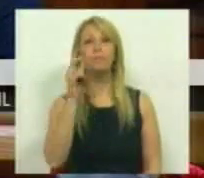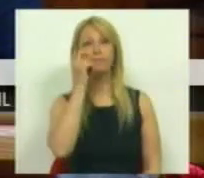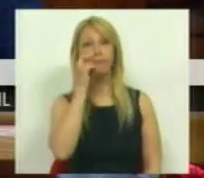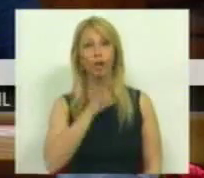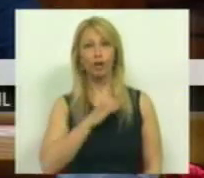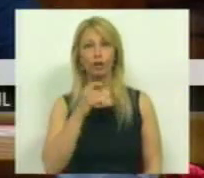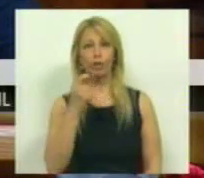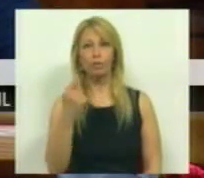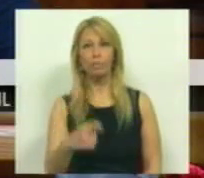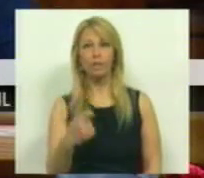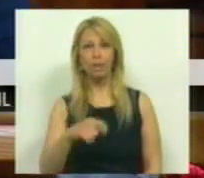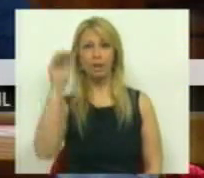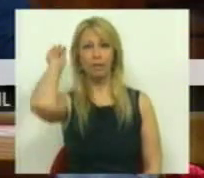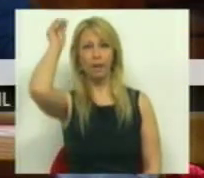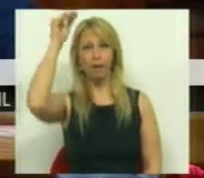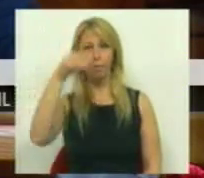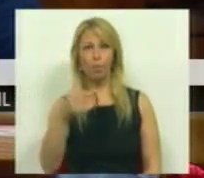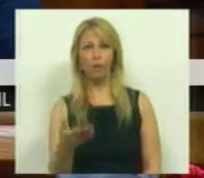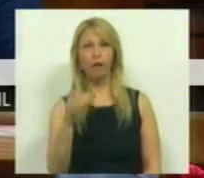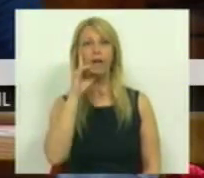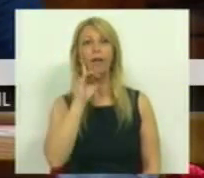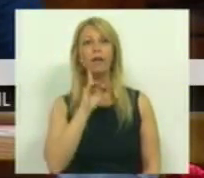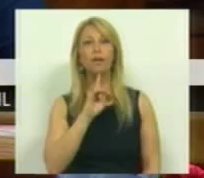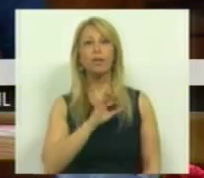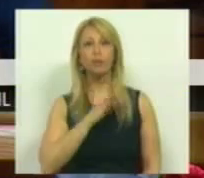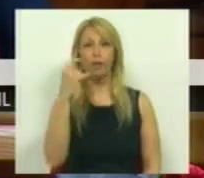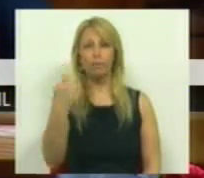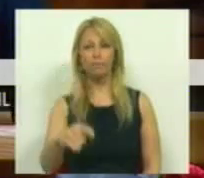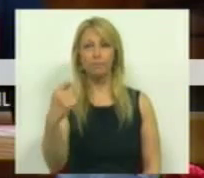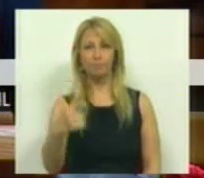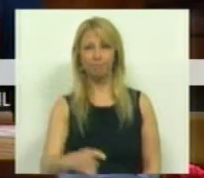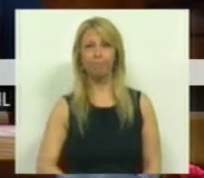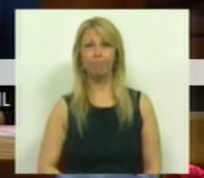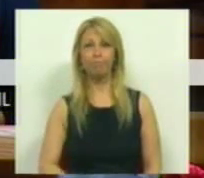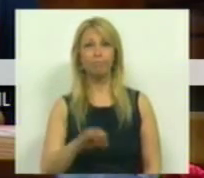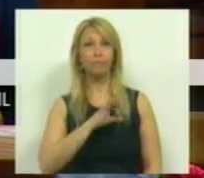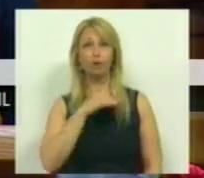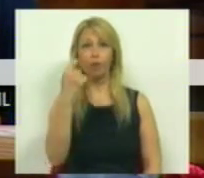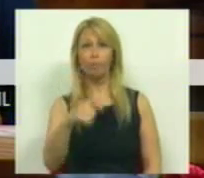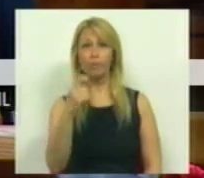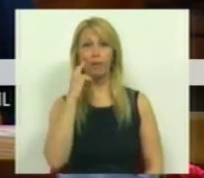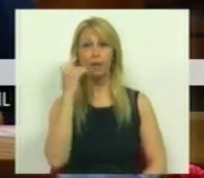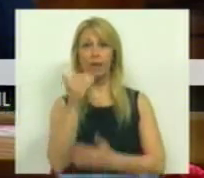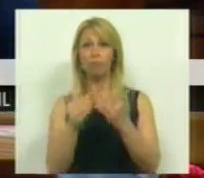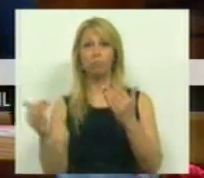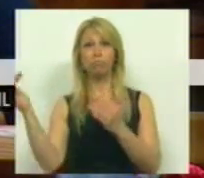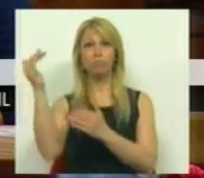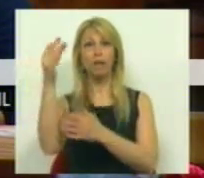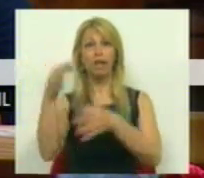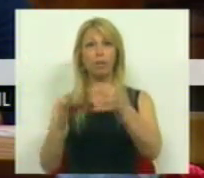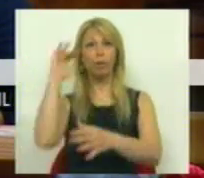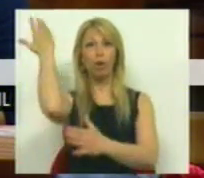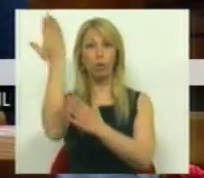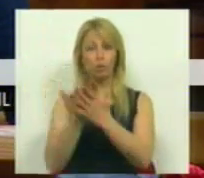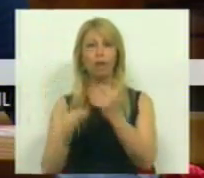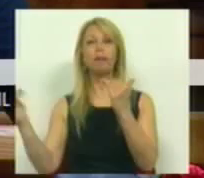Senhora Presidente da República, Senhora Presidente, Senhores Presidentes do Tribunal Constitucional